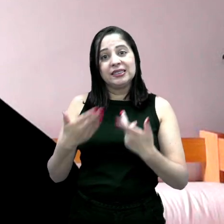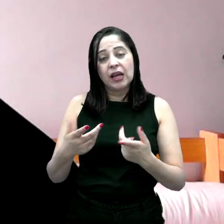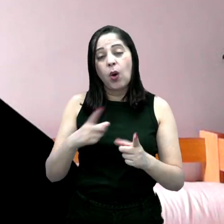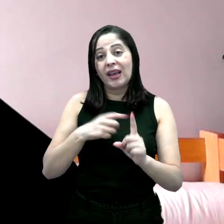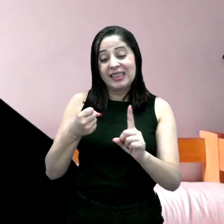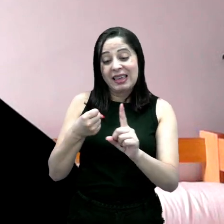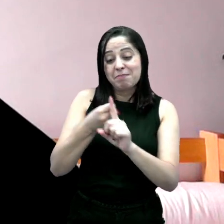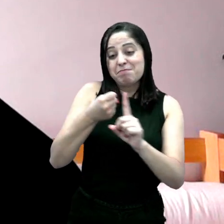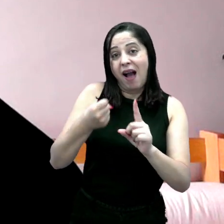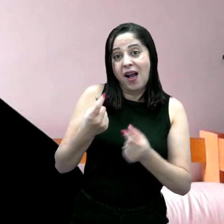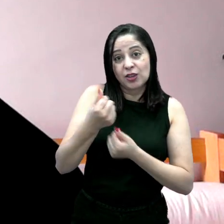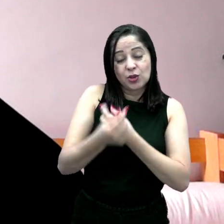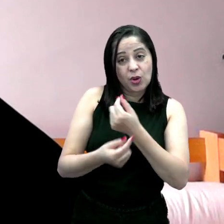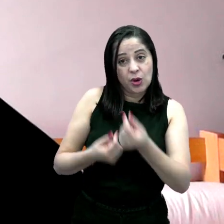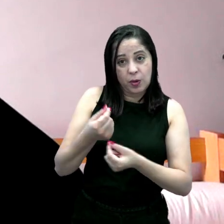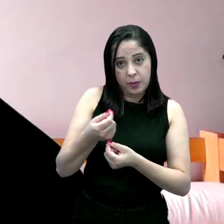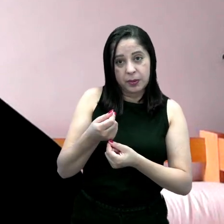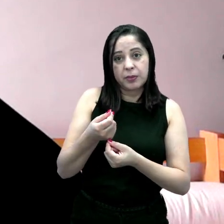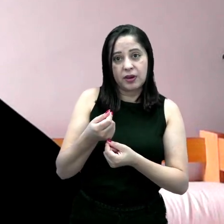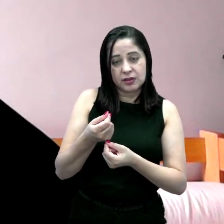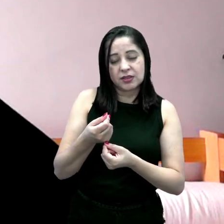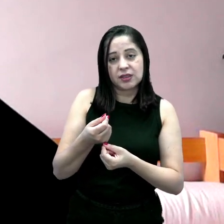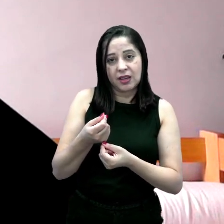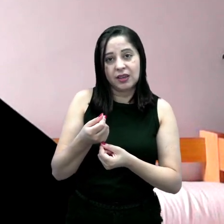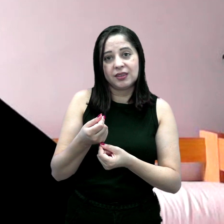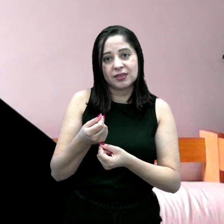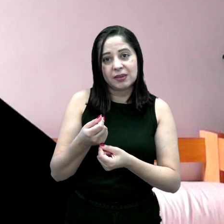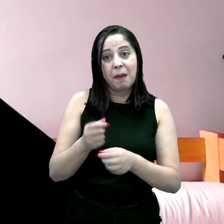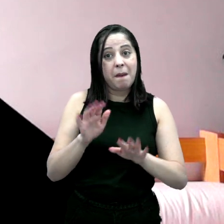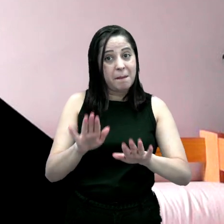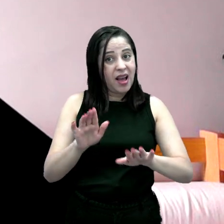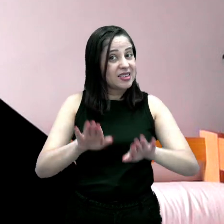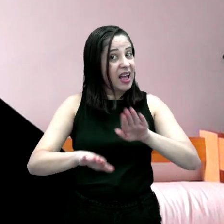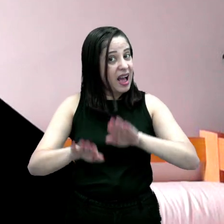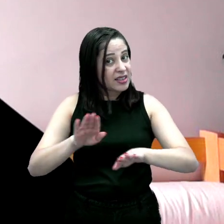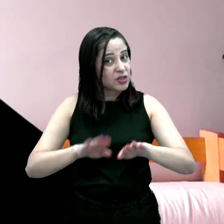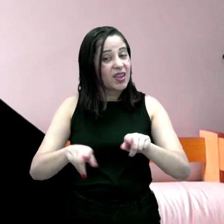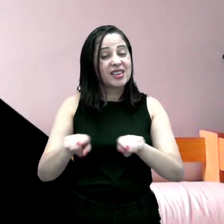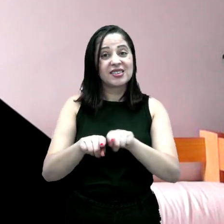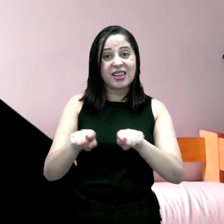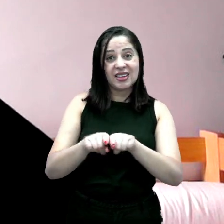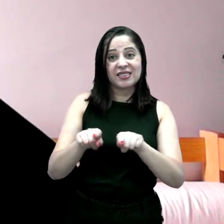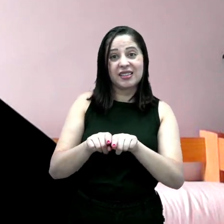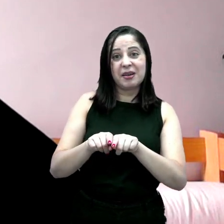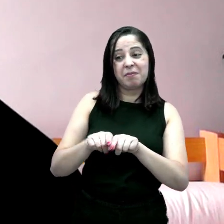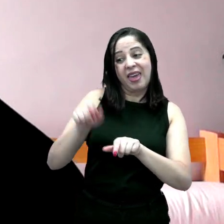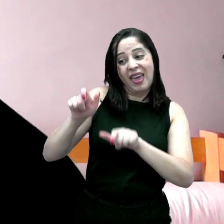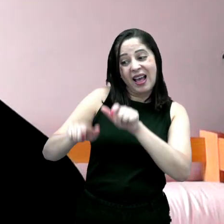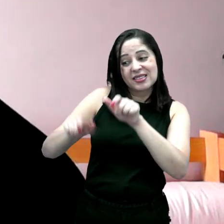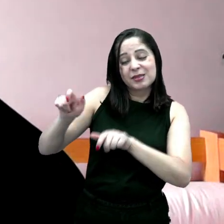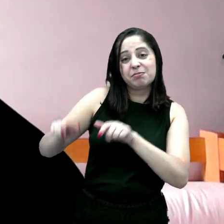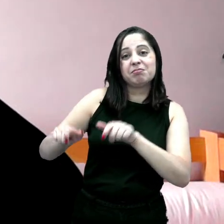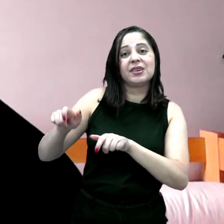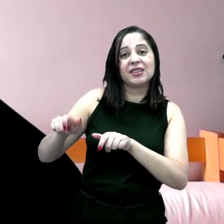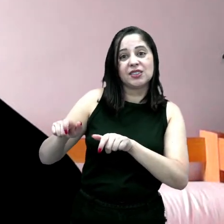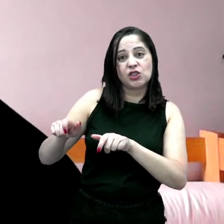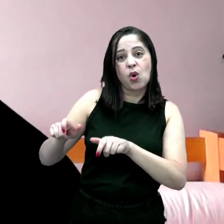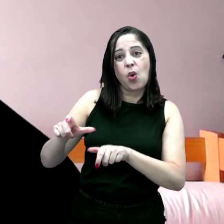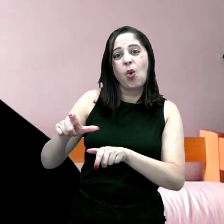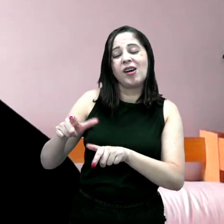né? Muitos migrantes, eles contribuem para esse crescimento, mas muitas vezes também eles se sujeitam a